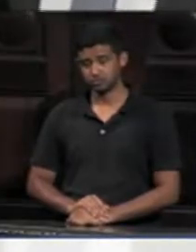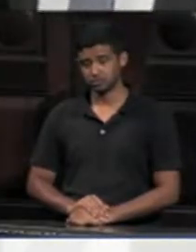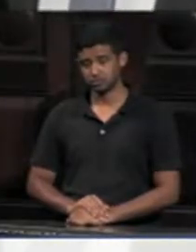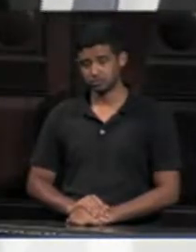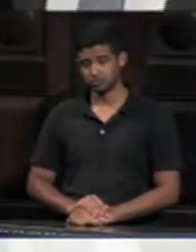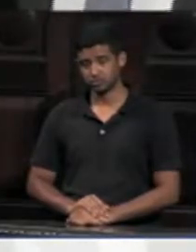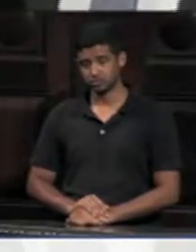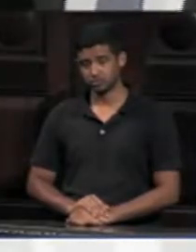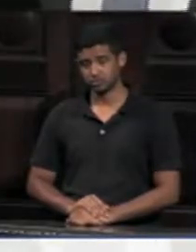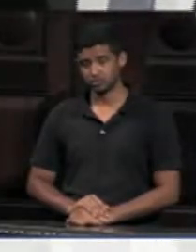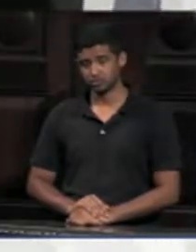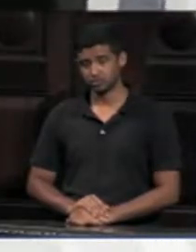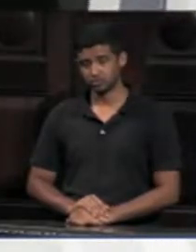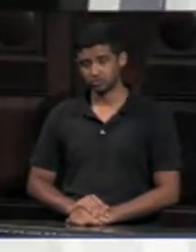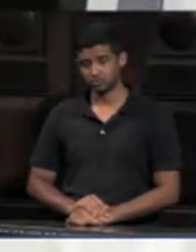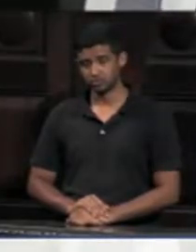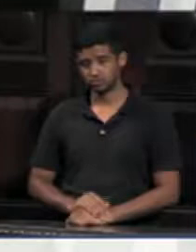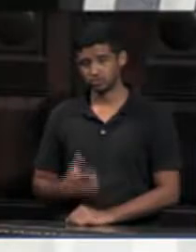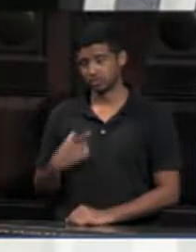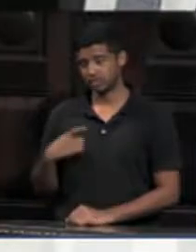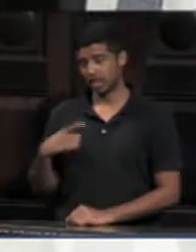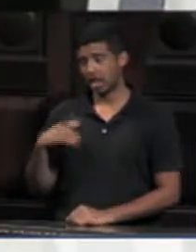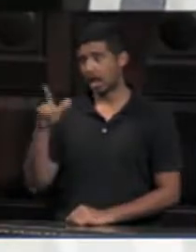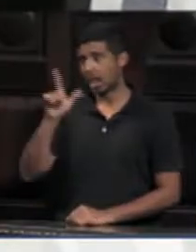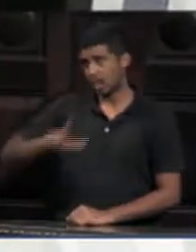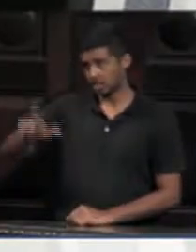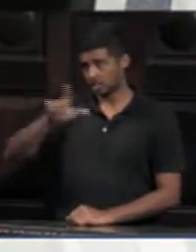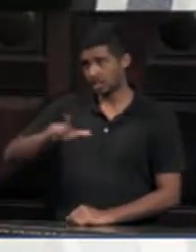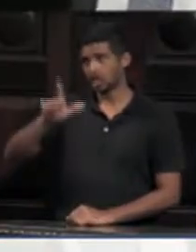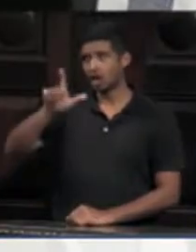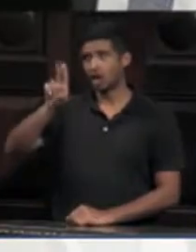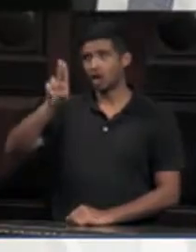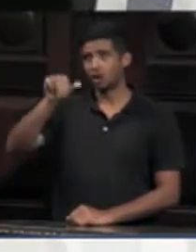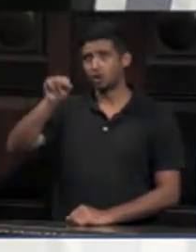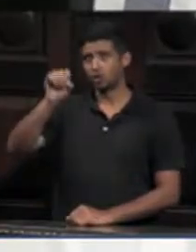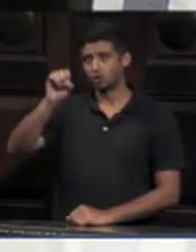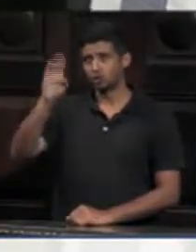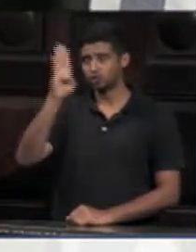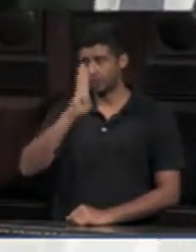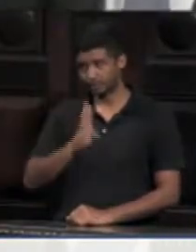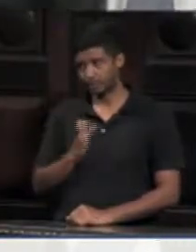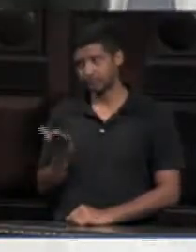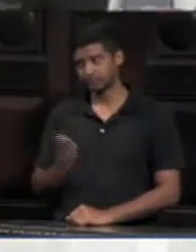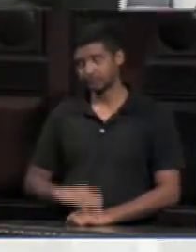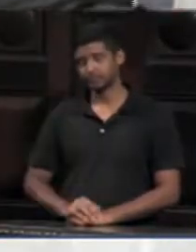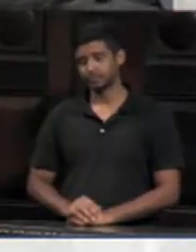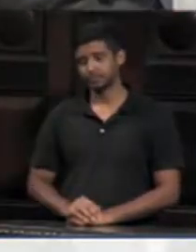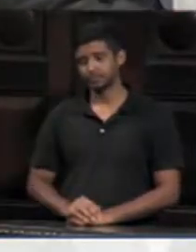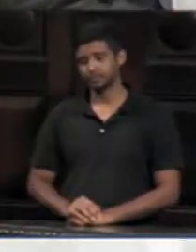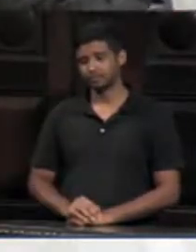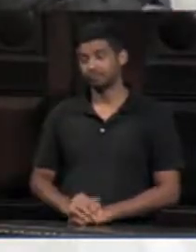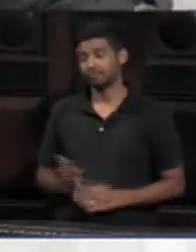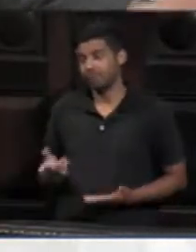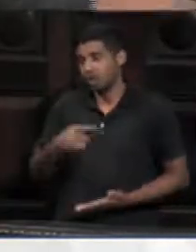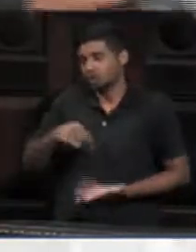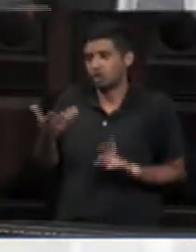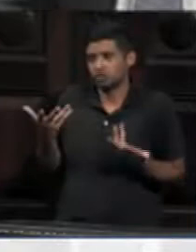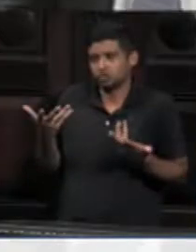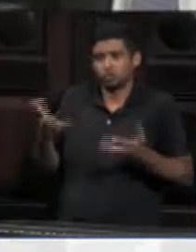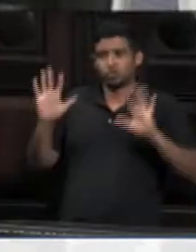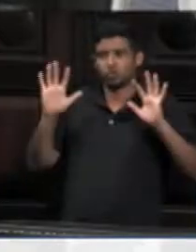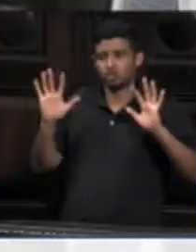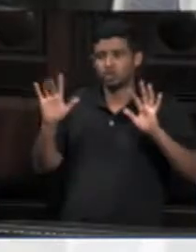de literatura luso-brasileiras. Não posso atender agora. O que a gente não quis, nesse caso,